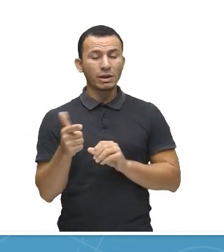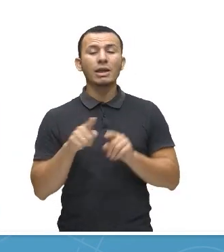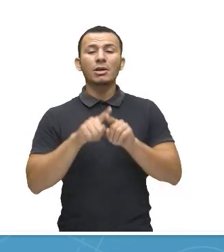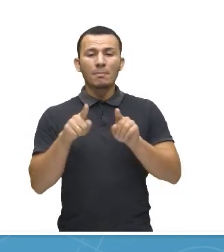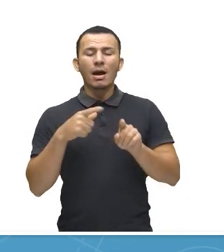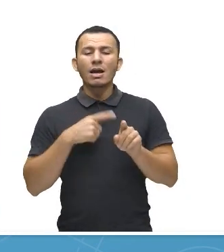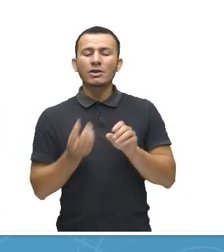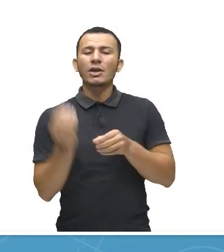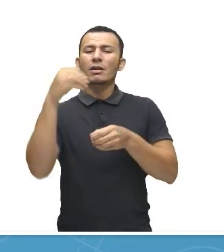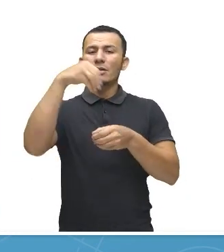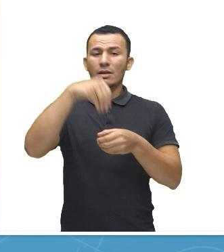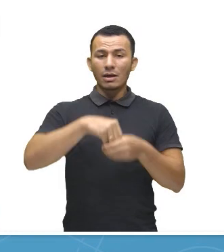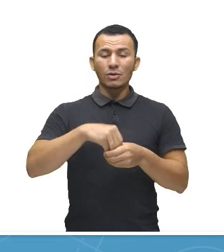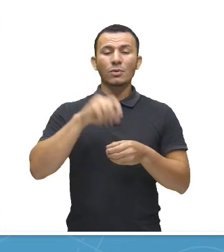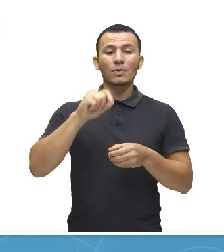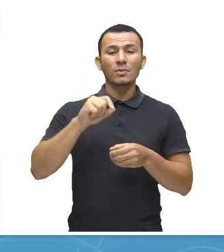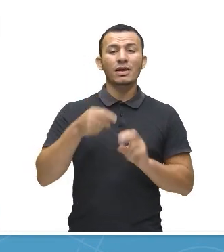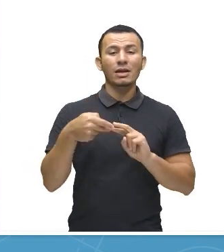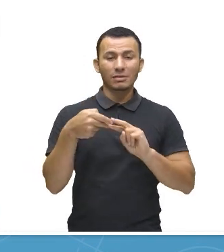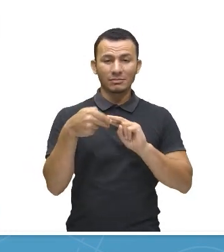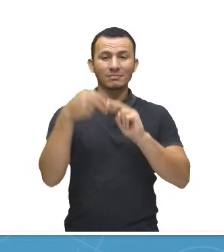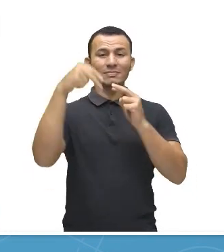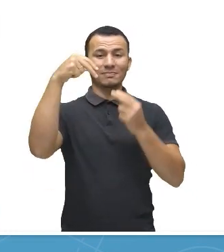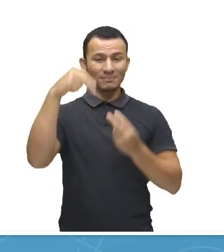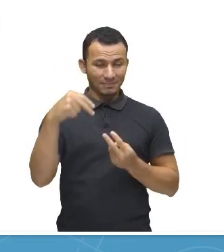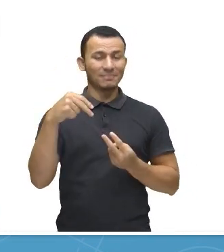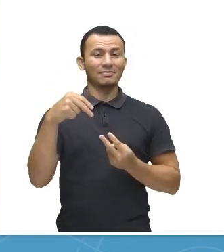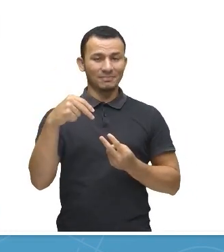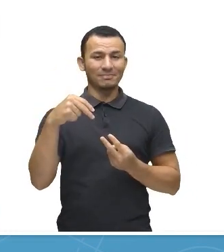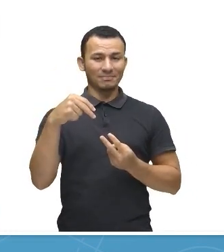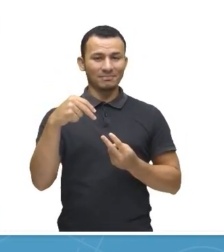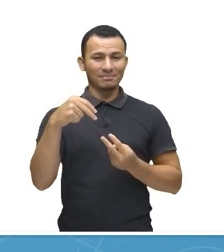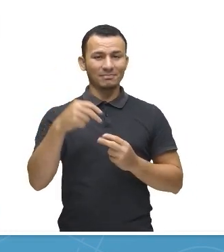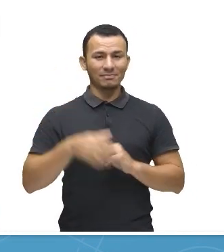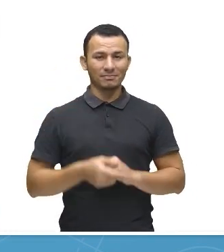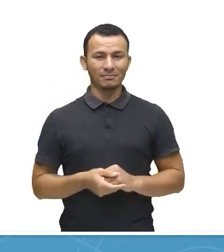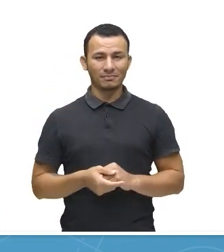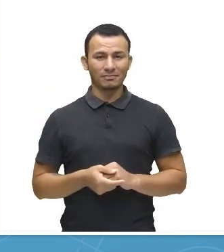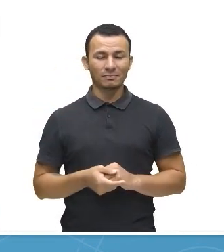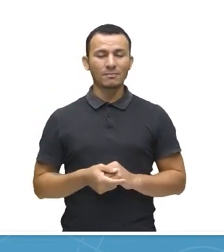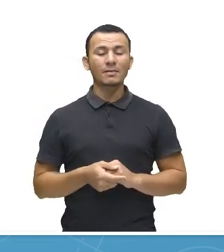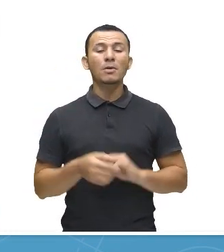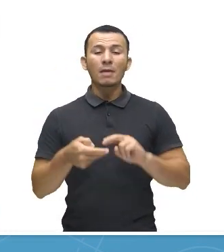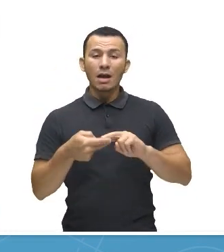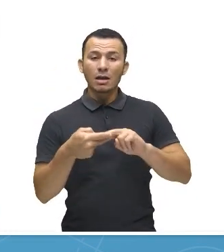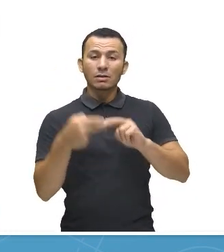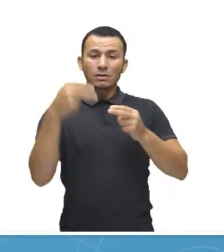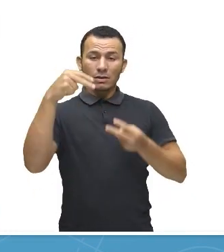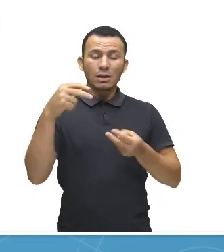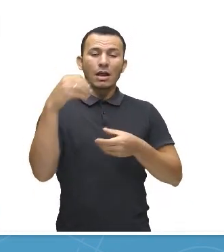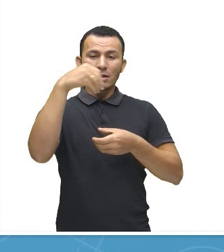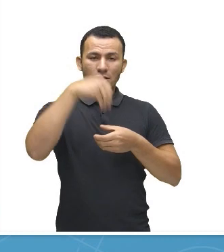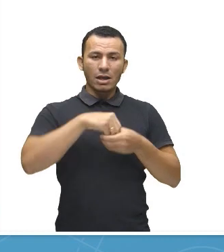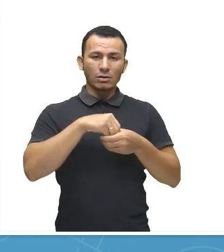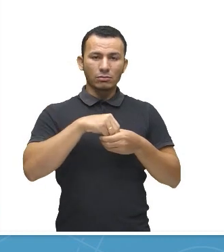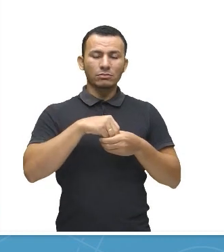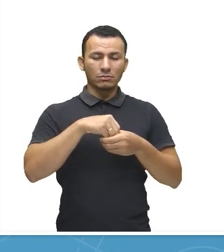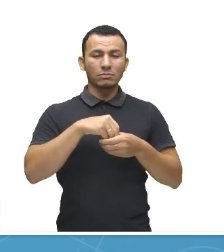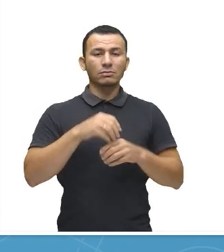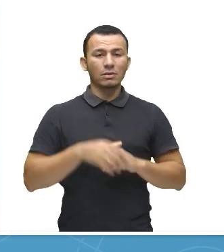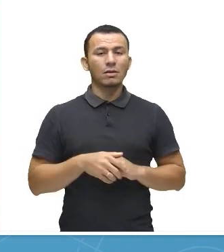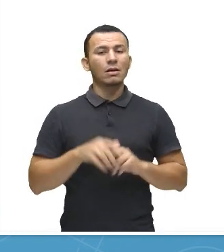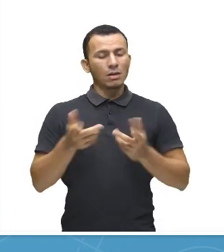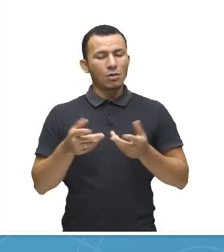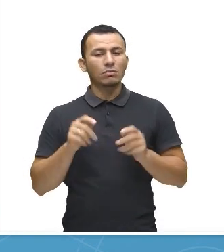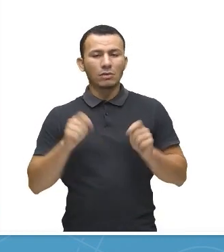dela está dentro, está espalhado aqui no citoplasma dela. Então, também você